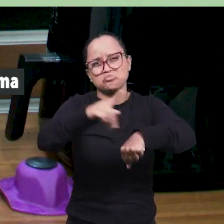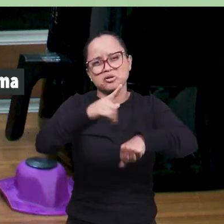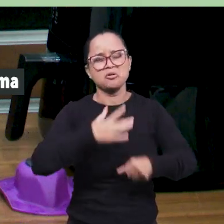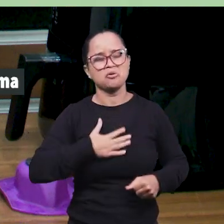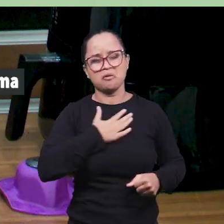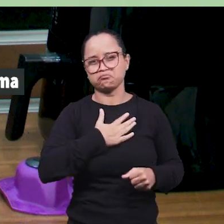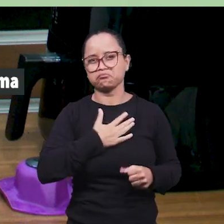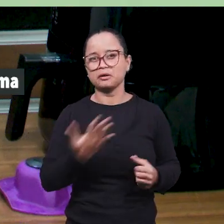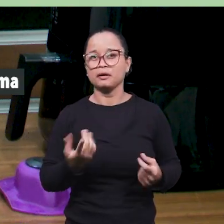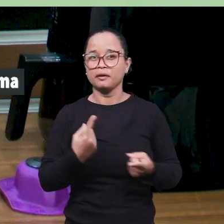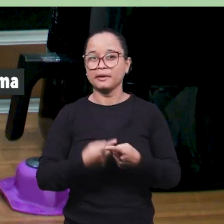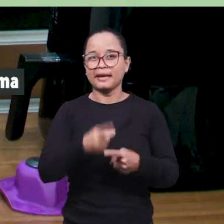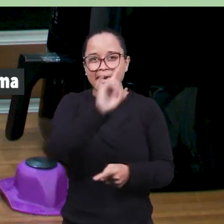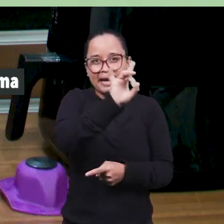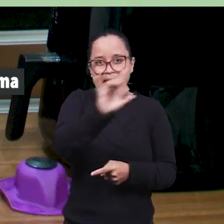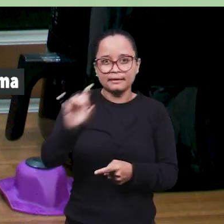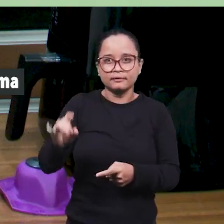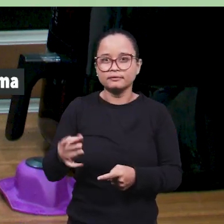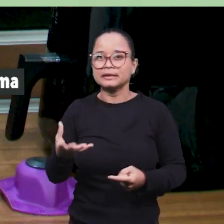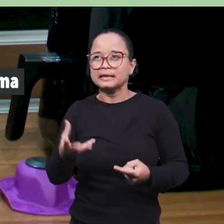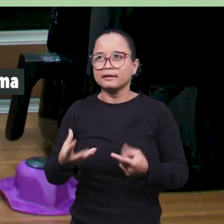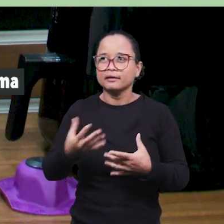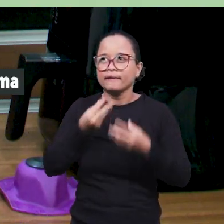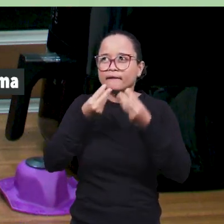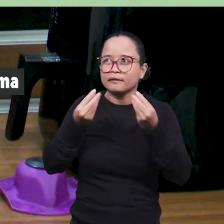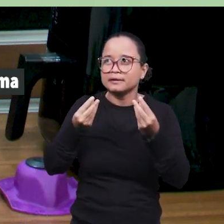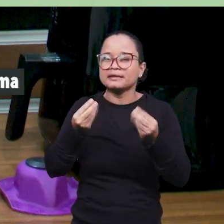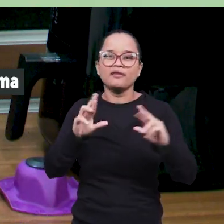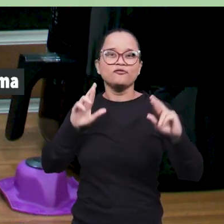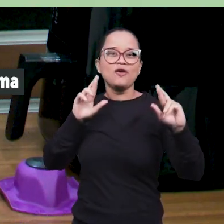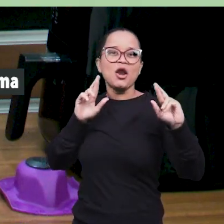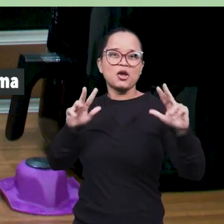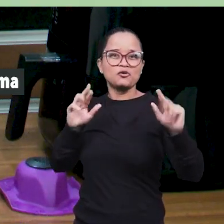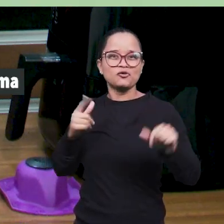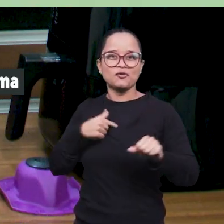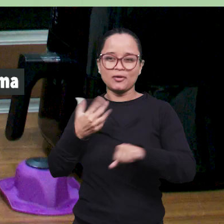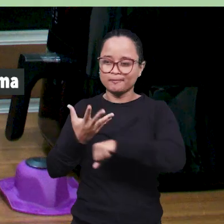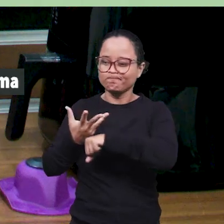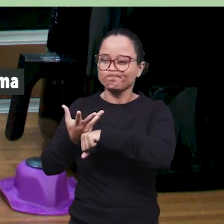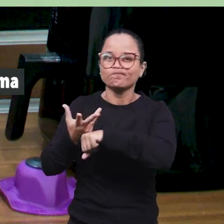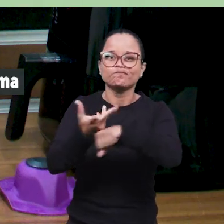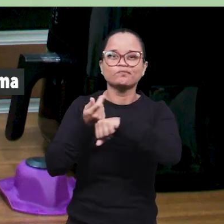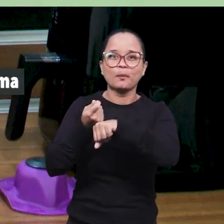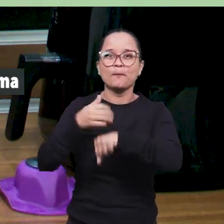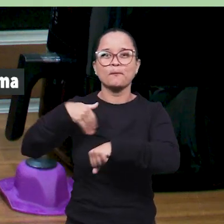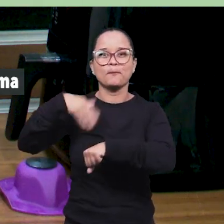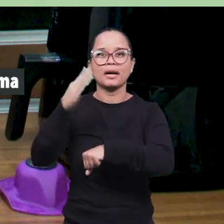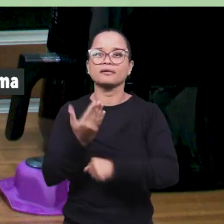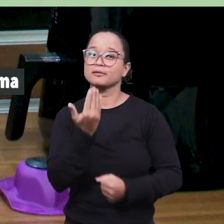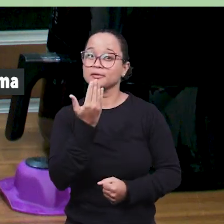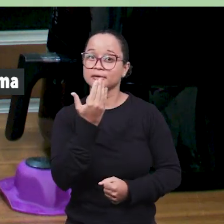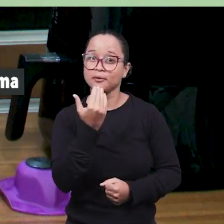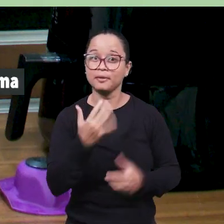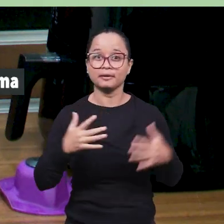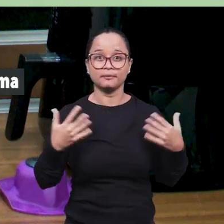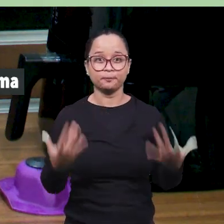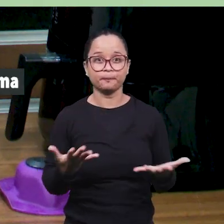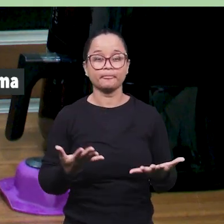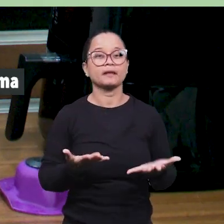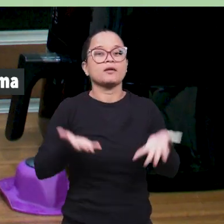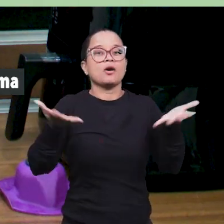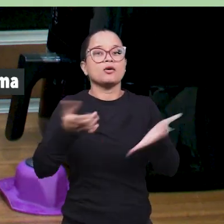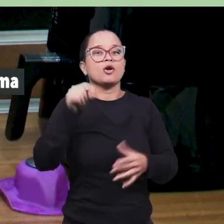um tem um gostinho diferente, aquilo que mais te atrai na gastronomia. Hoje vocês